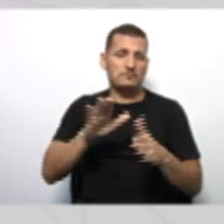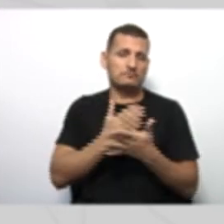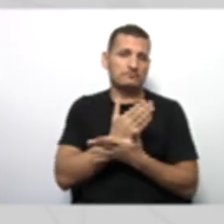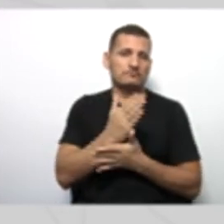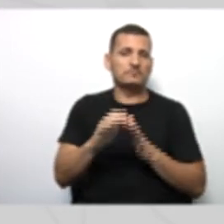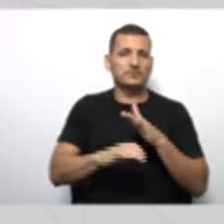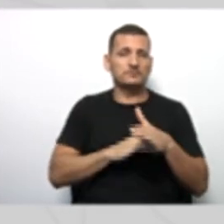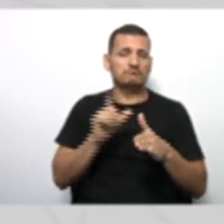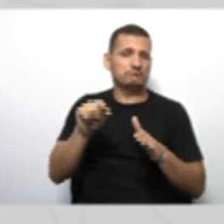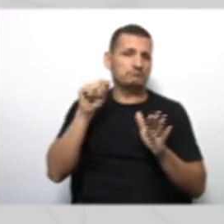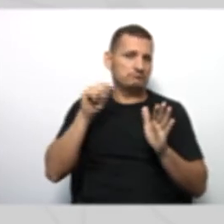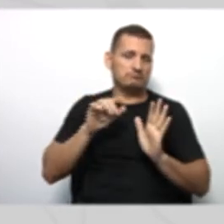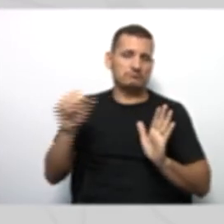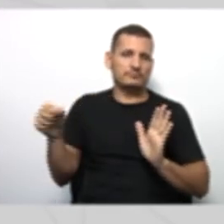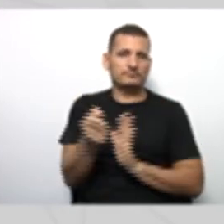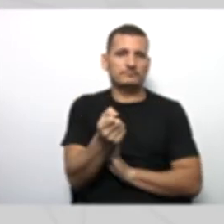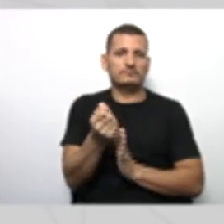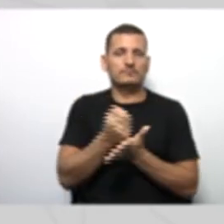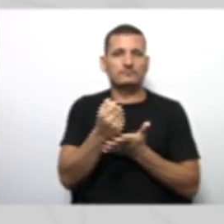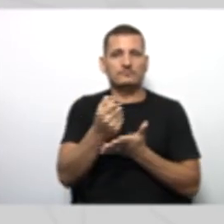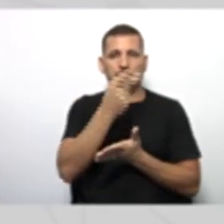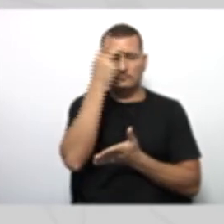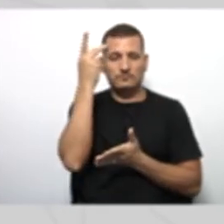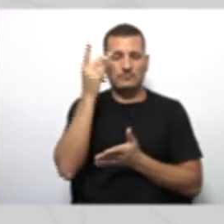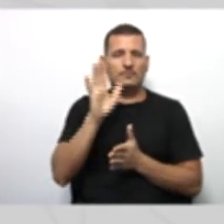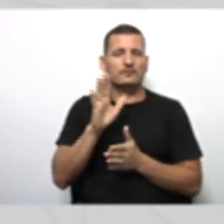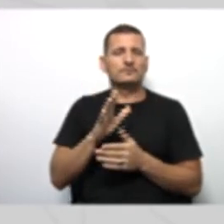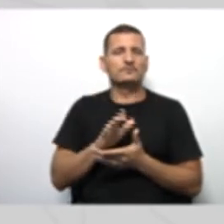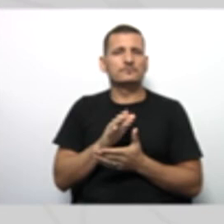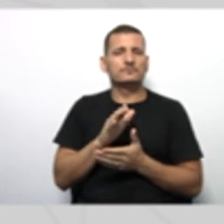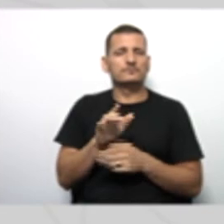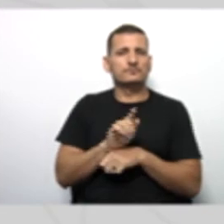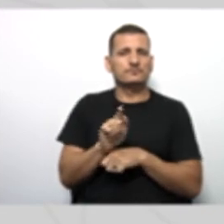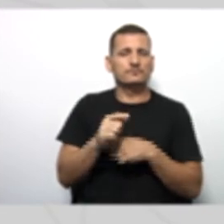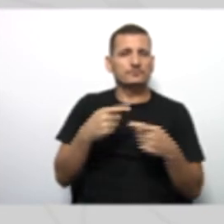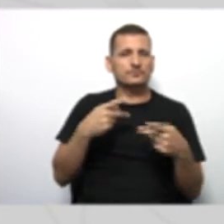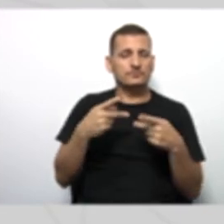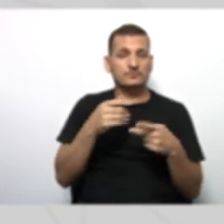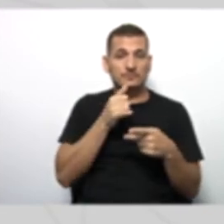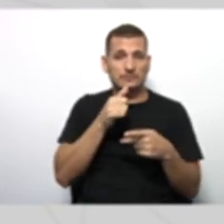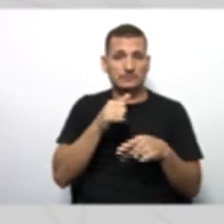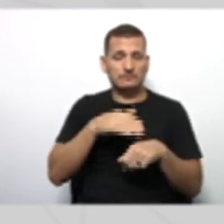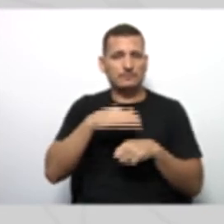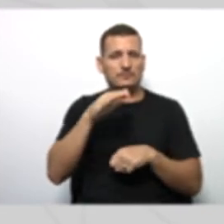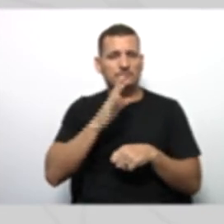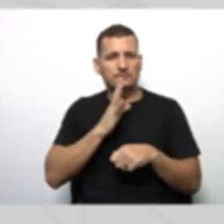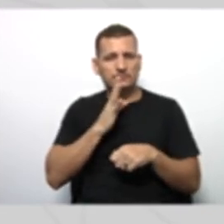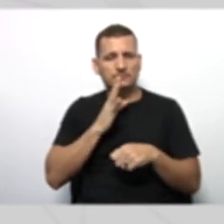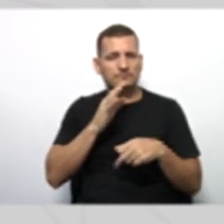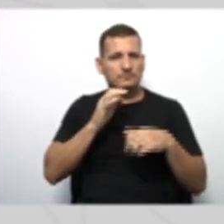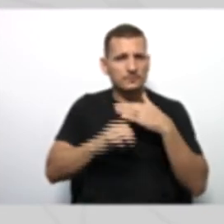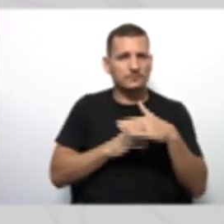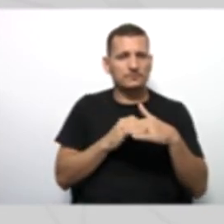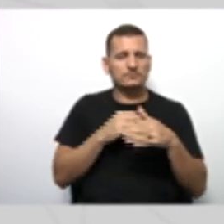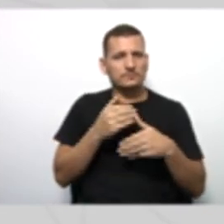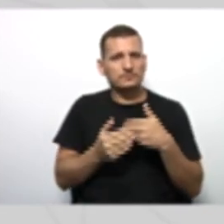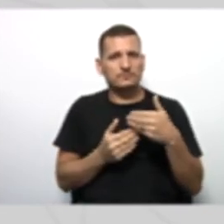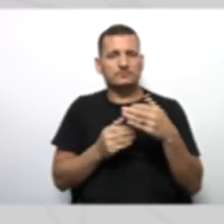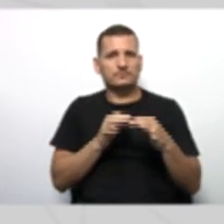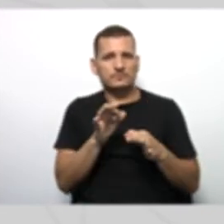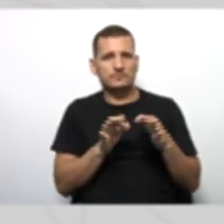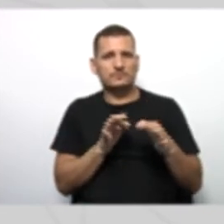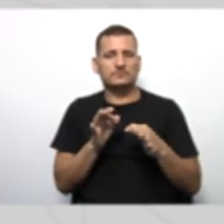fora? Ela não conhece os processos da empresa, ela não conhece a equipe de trabalho da empresa,